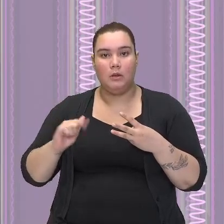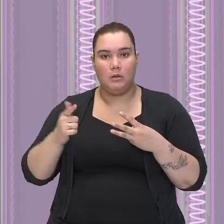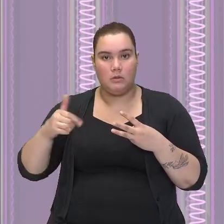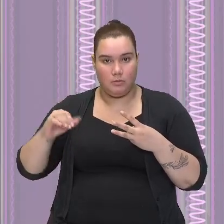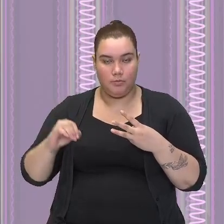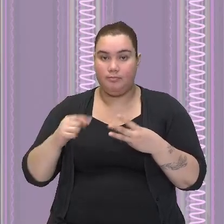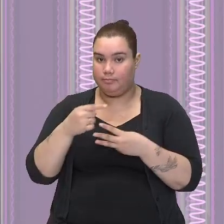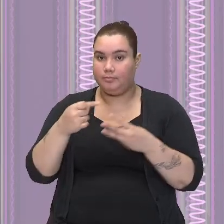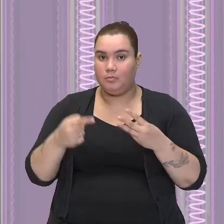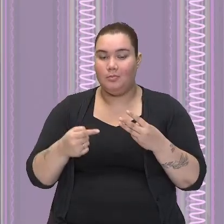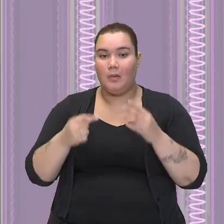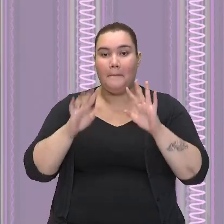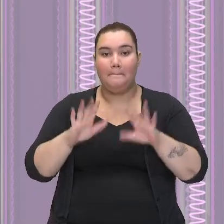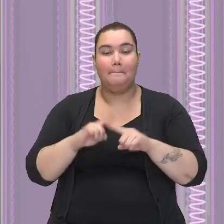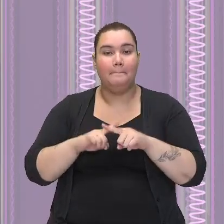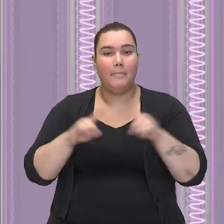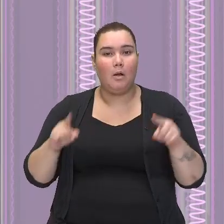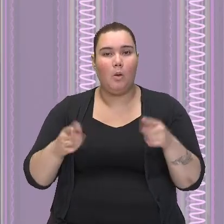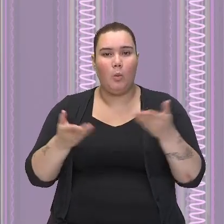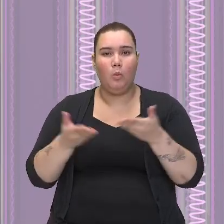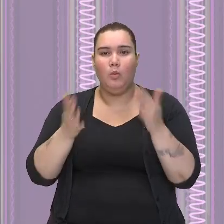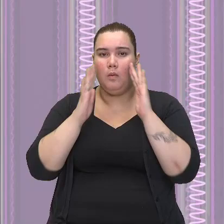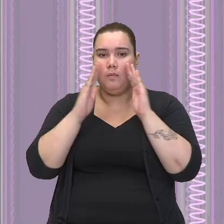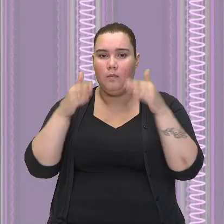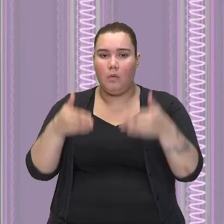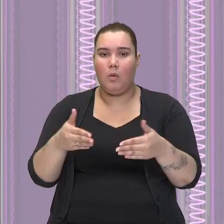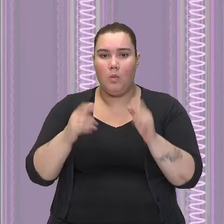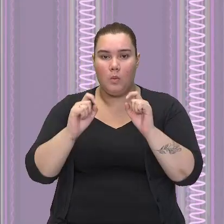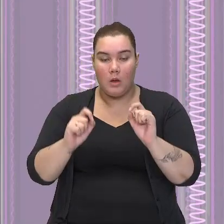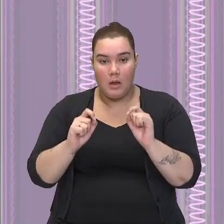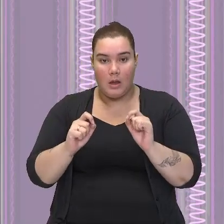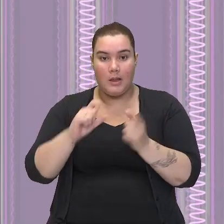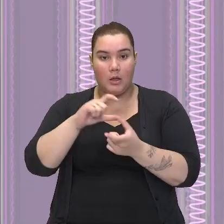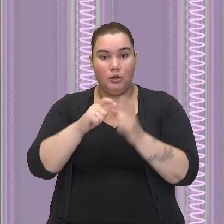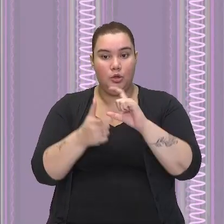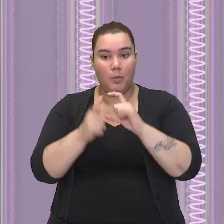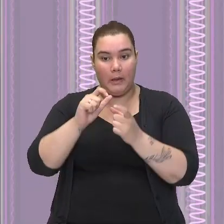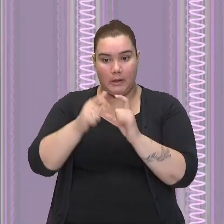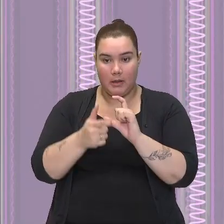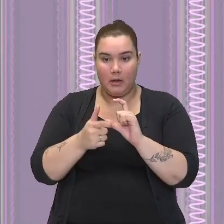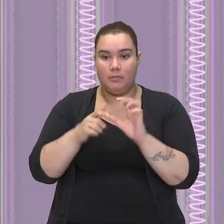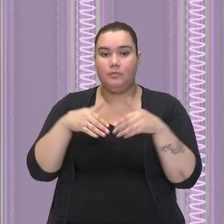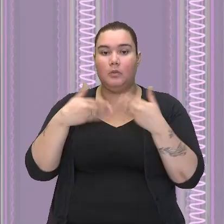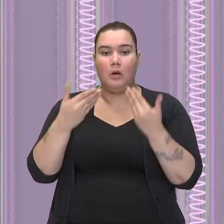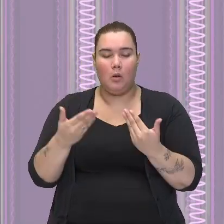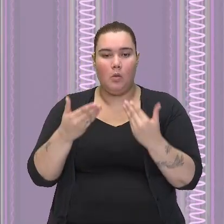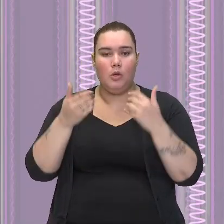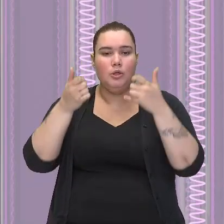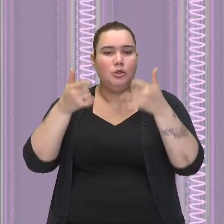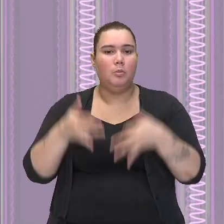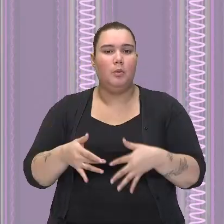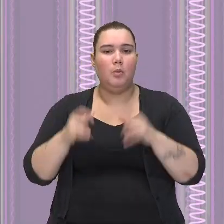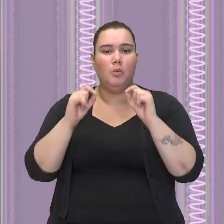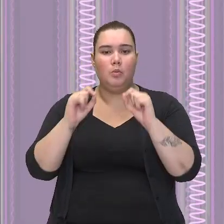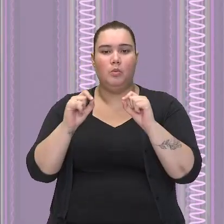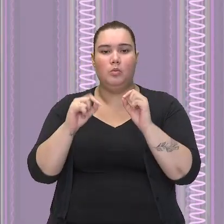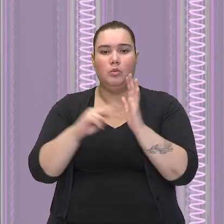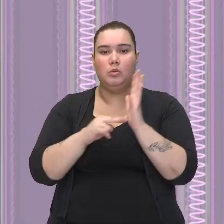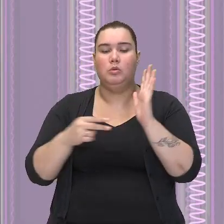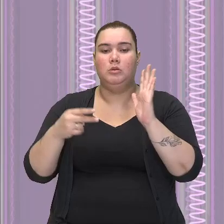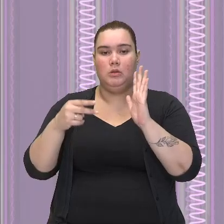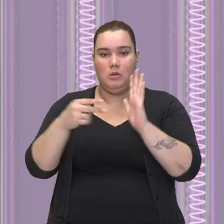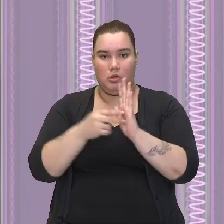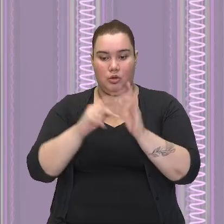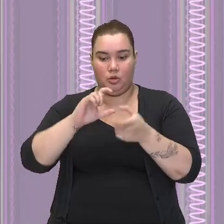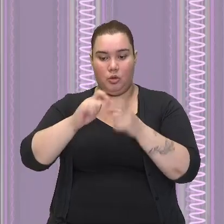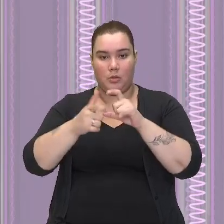lidar com a geometria, vamos focar no que vem a ser as